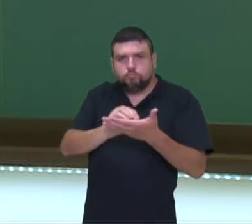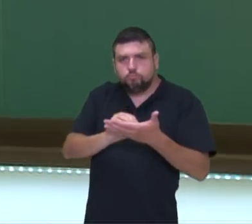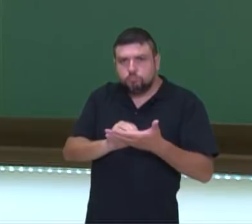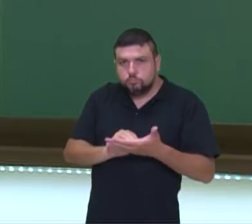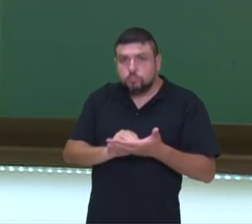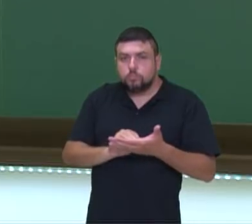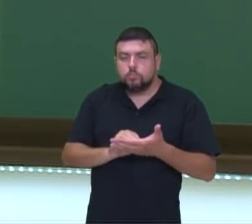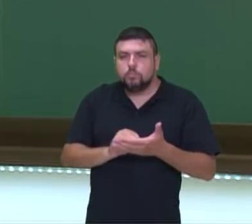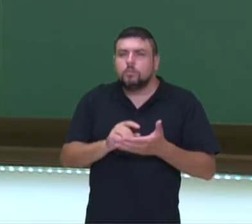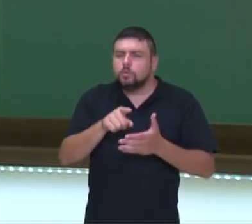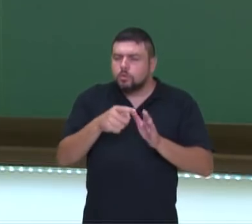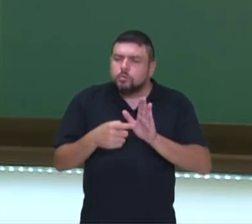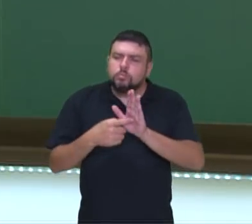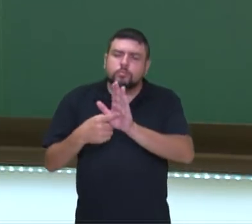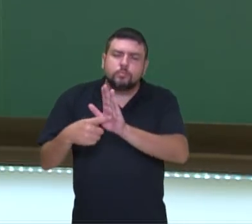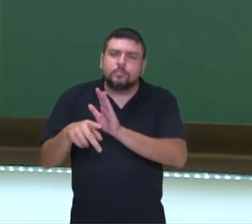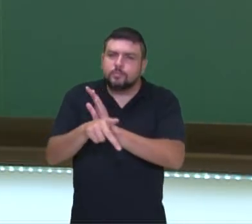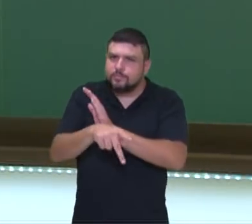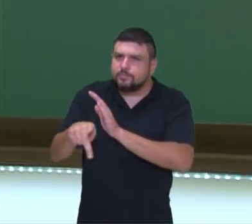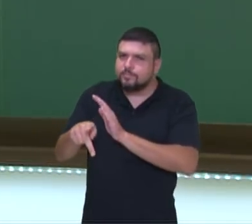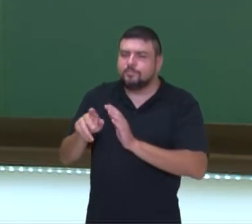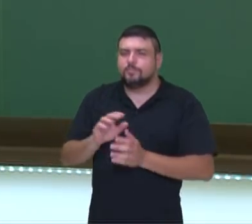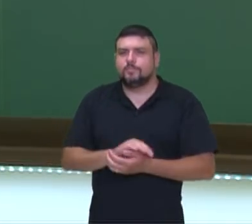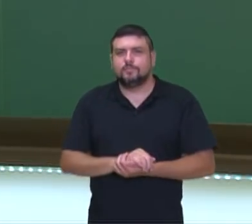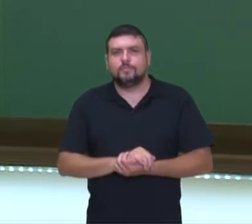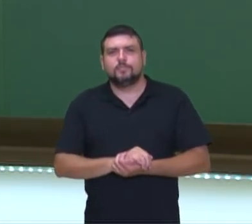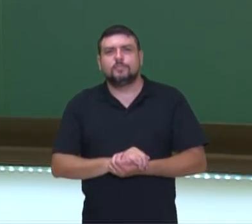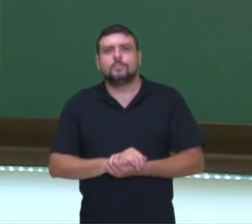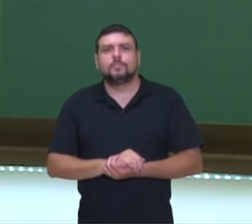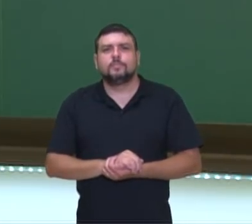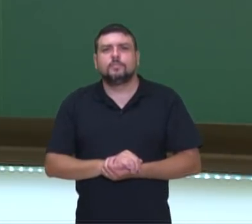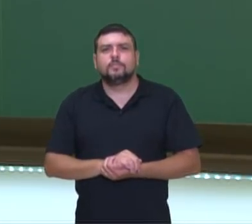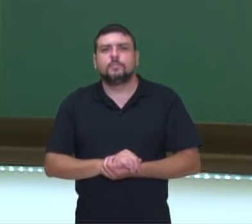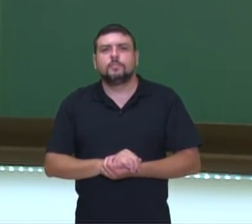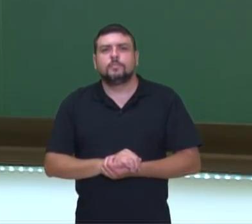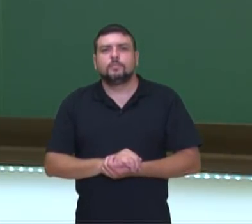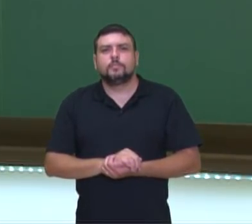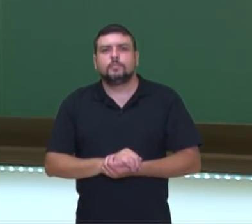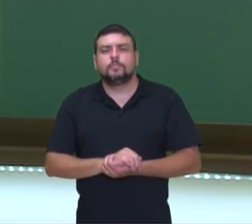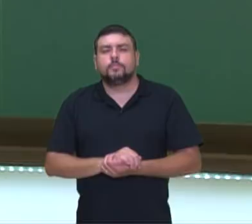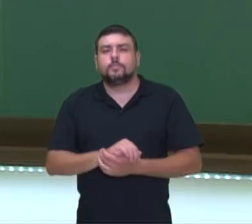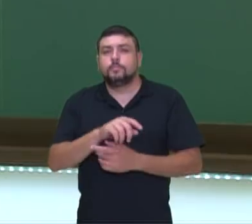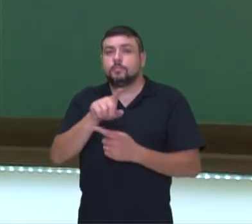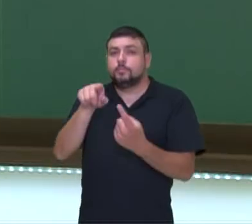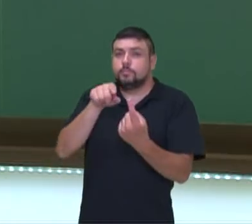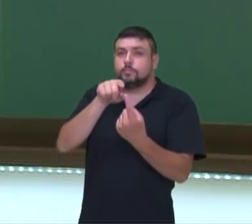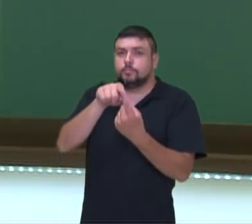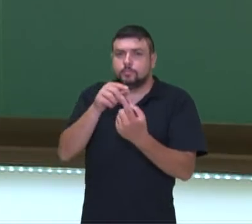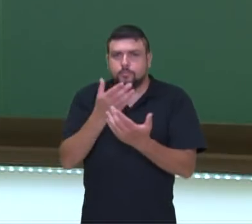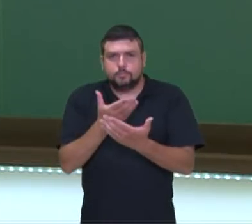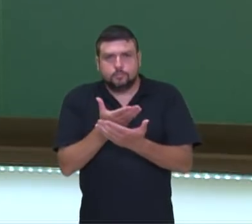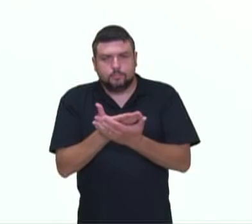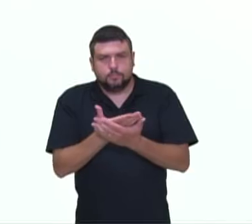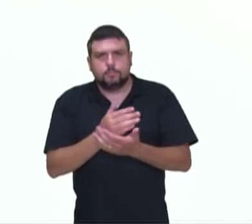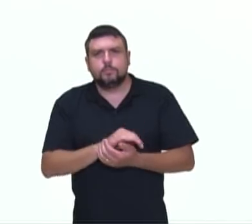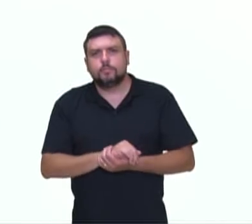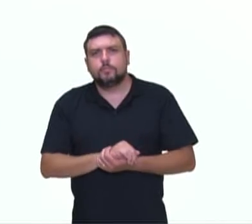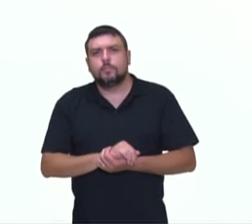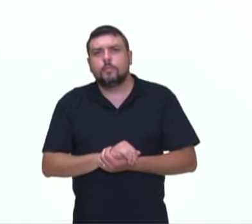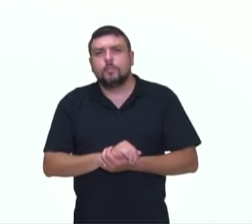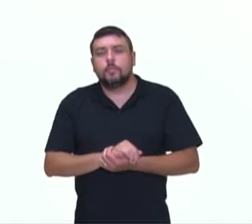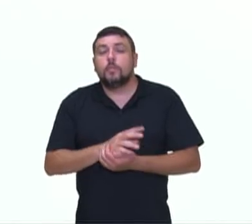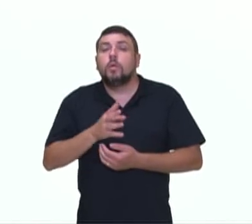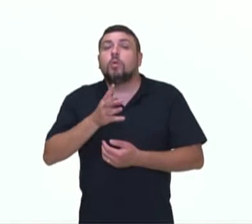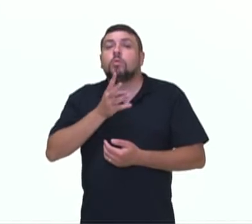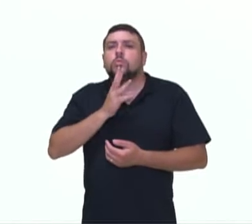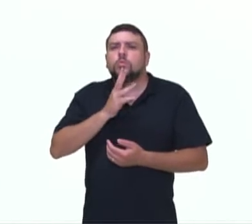seu professor e para a sua professora. Então vamos lá? Começamos com os objetivos da nossa aula. Reconhecer as